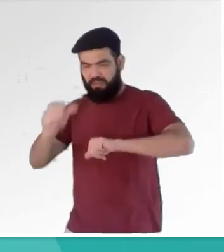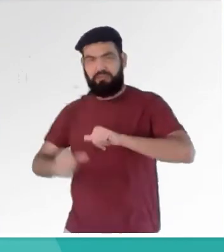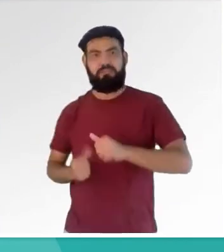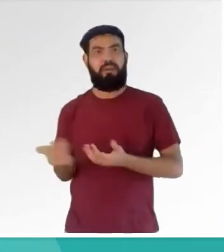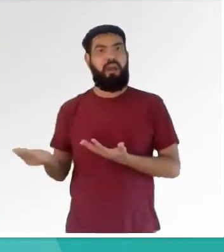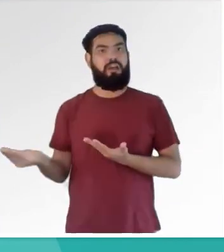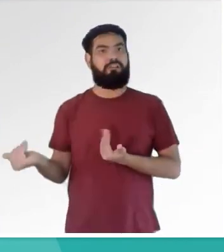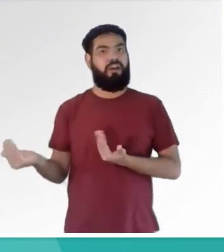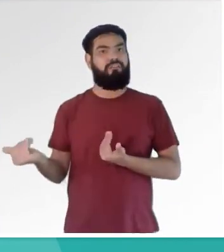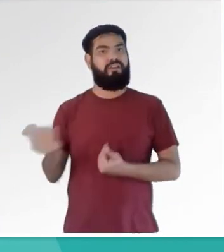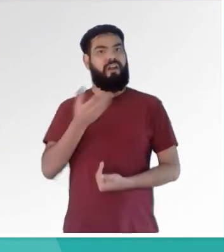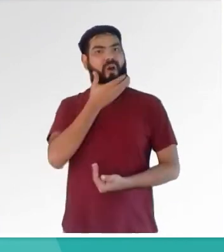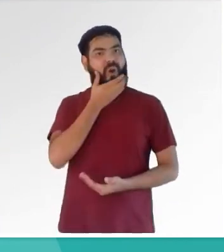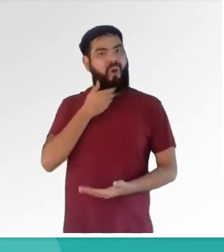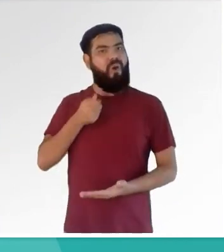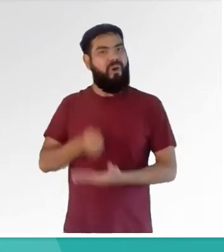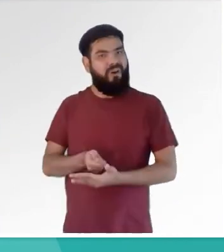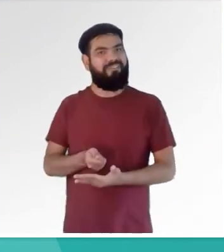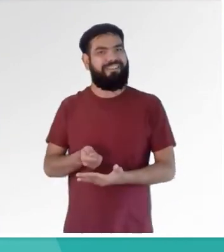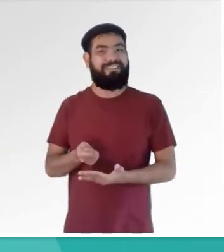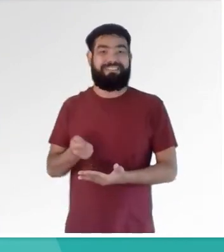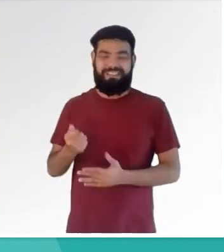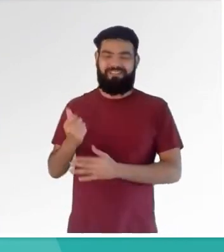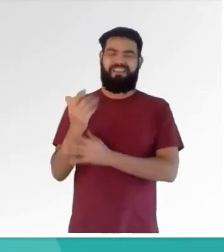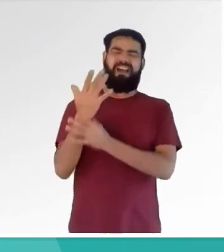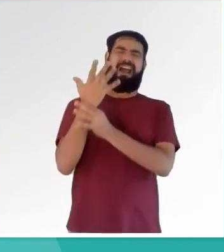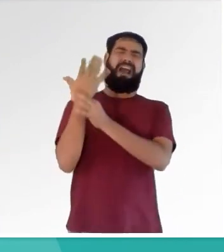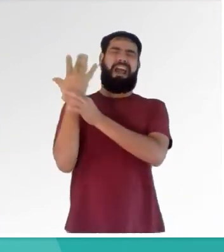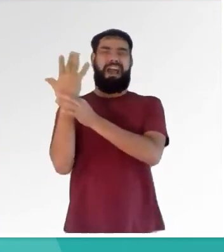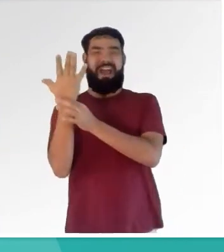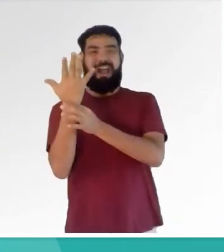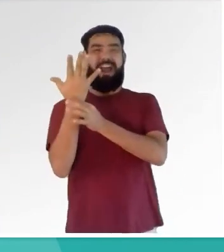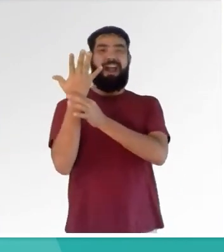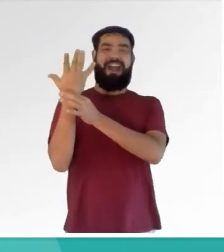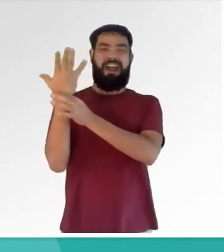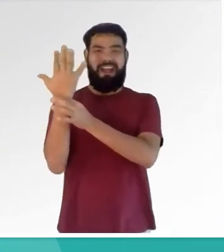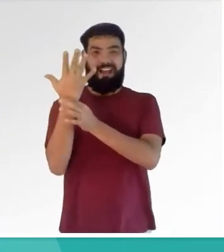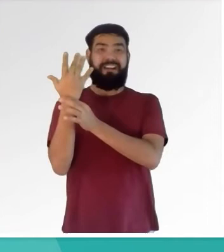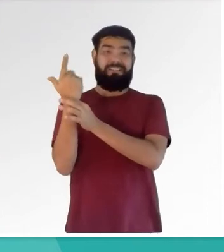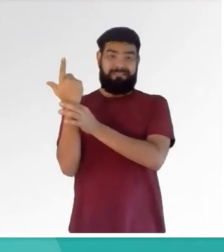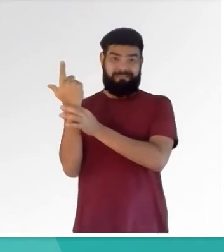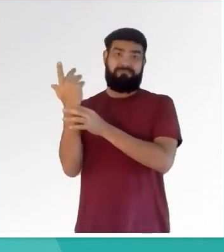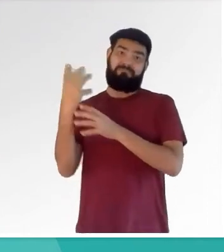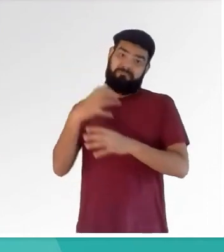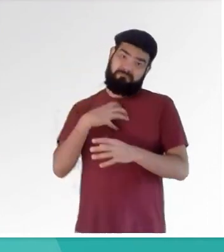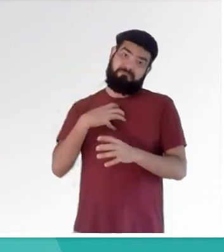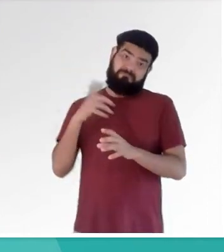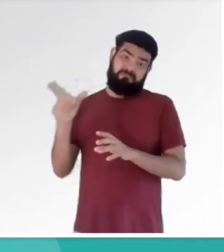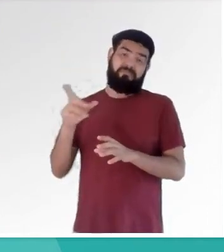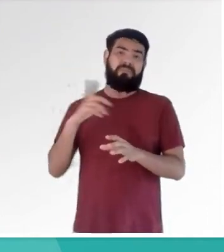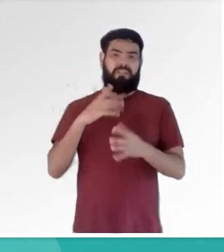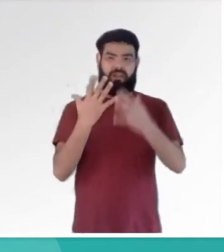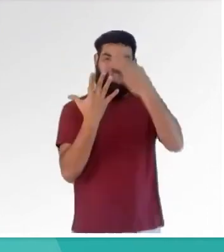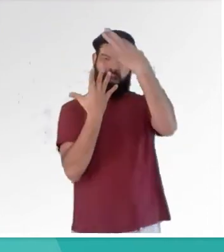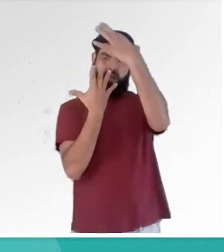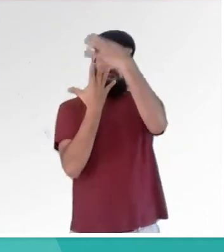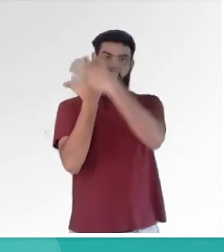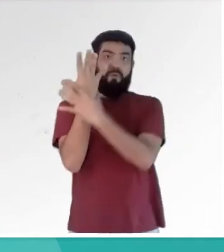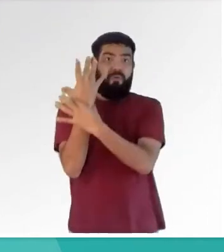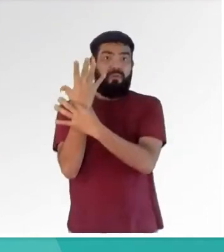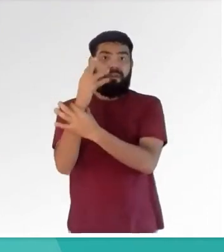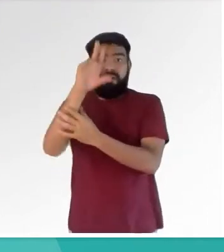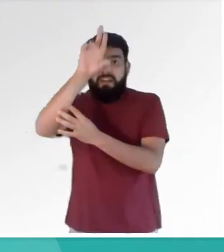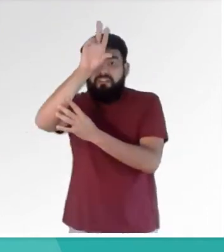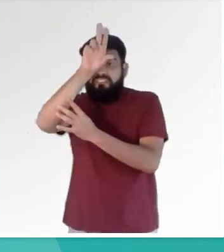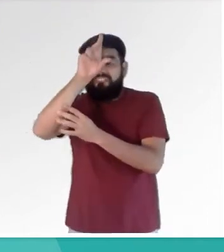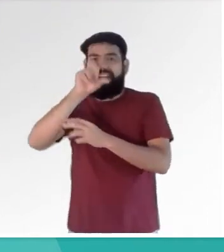homem. Então faz um rito, tem todo um sentido ali. Tem aquela luva, tem as formigas, que é a tucandeira,